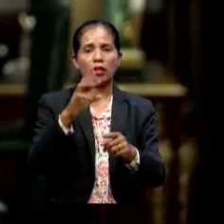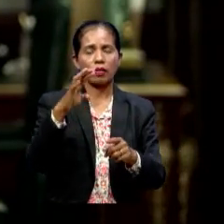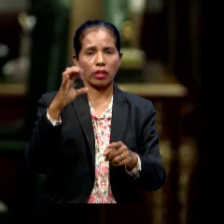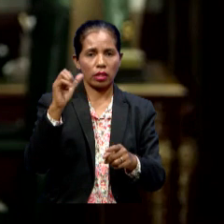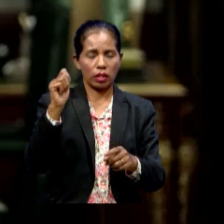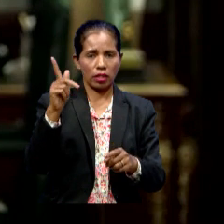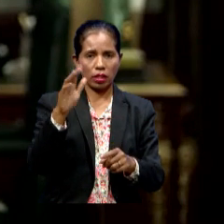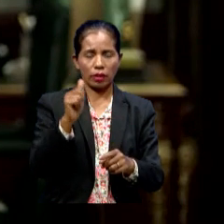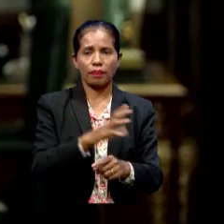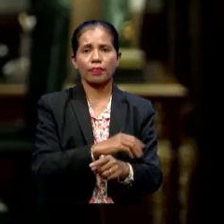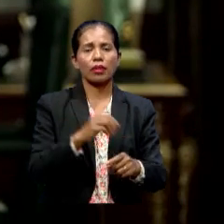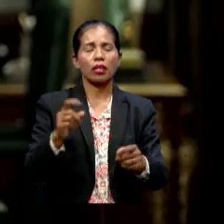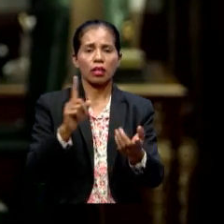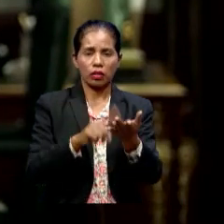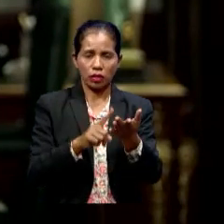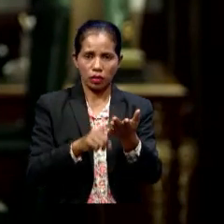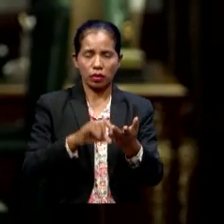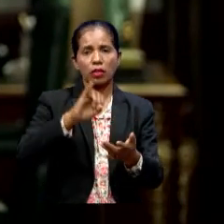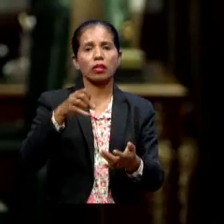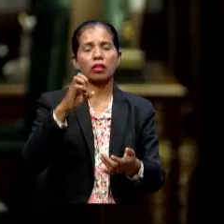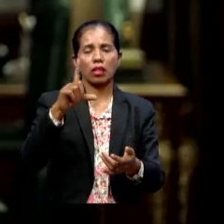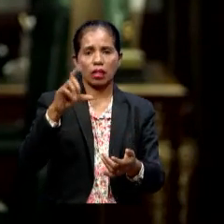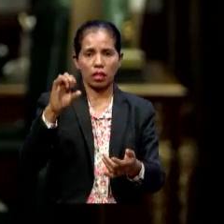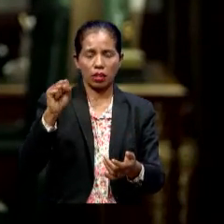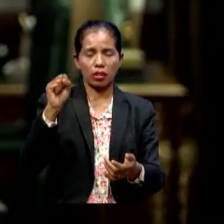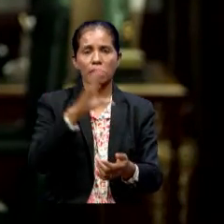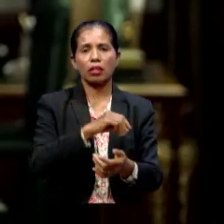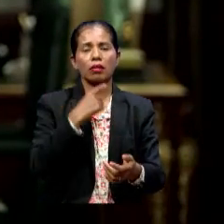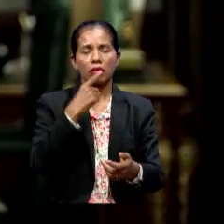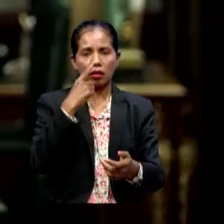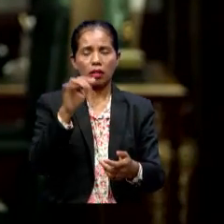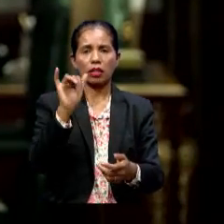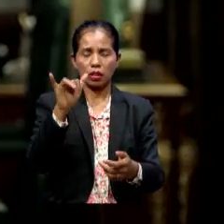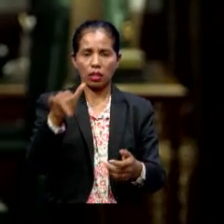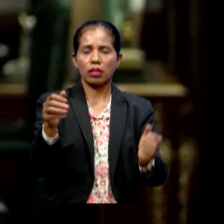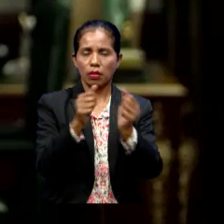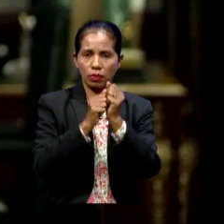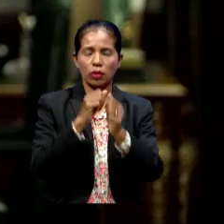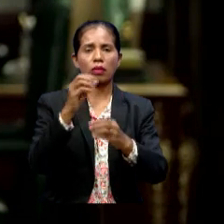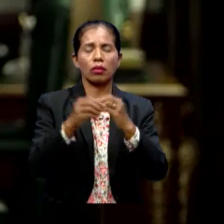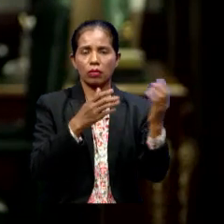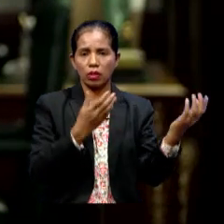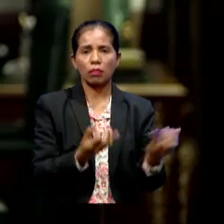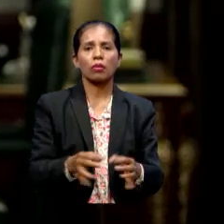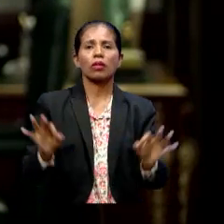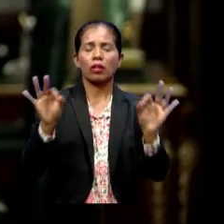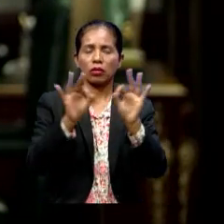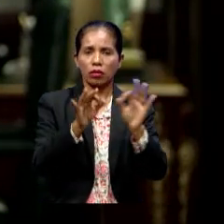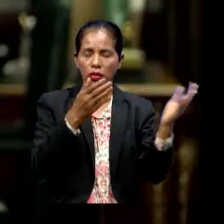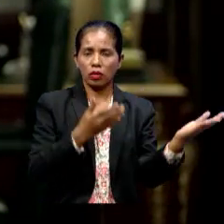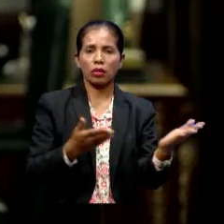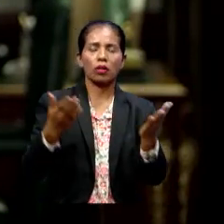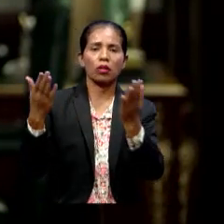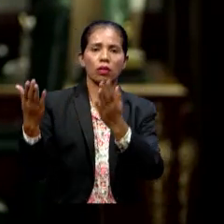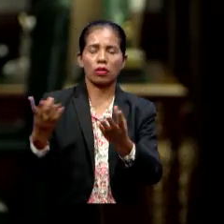Ramaphosa. E nem discurso Zelensky atende nem Ramaphosa concorda ona com a importância russa exportação Black